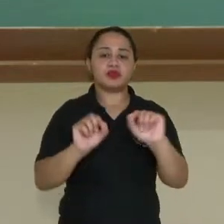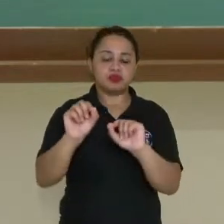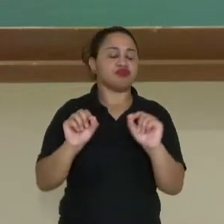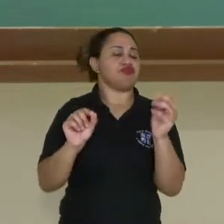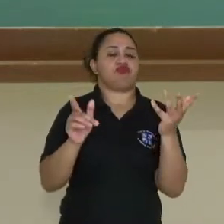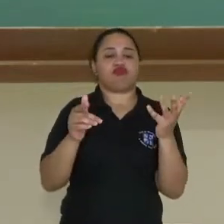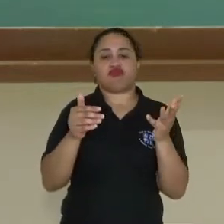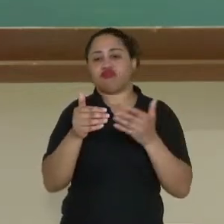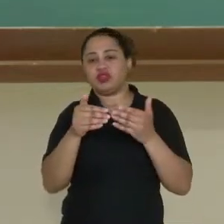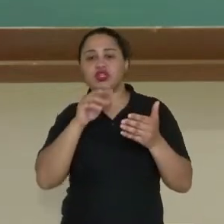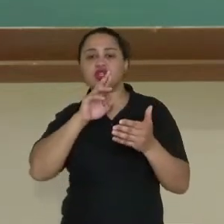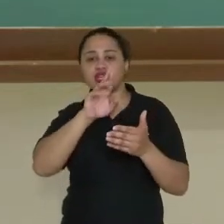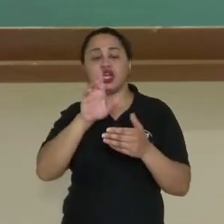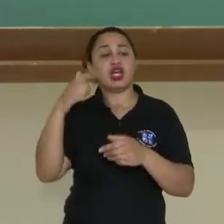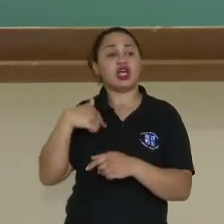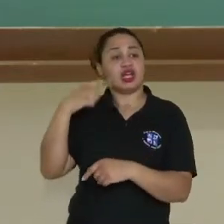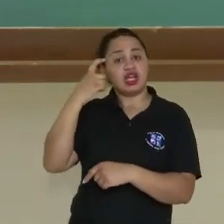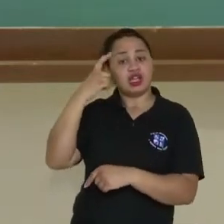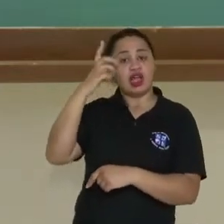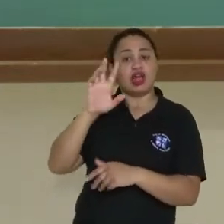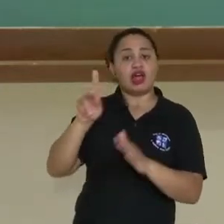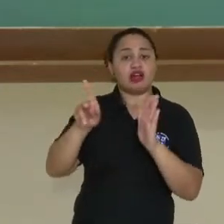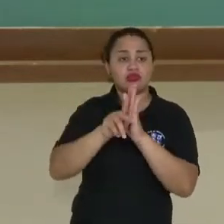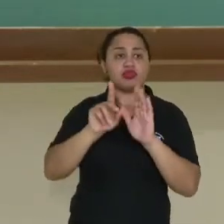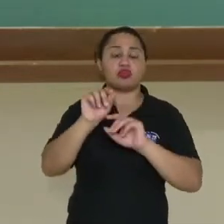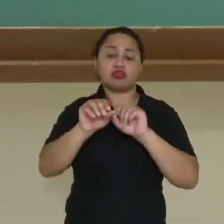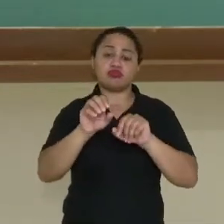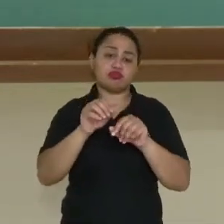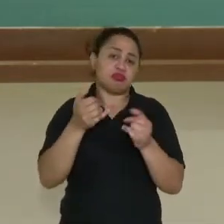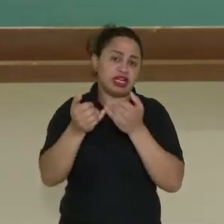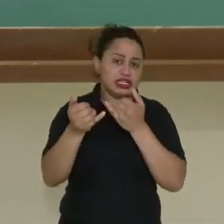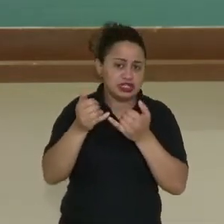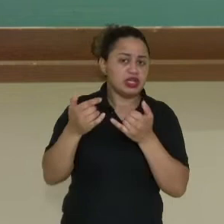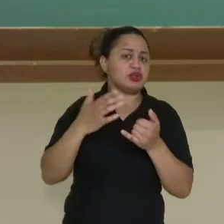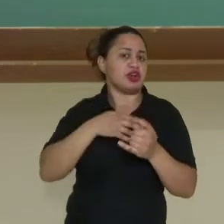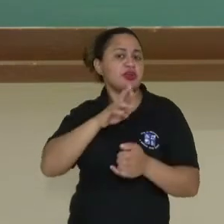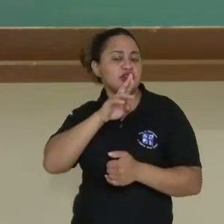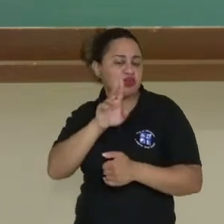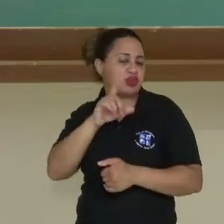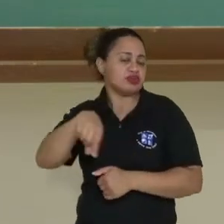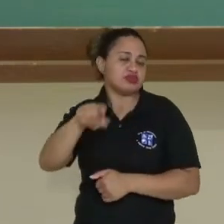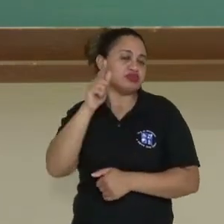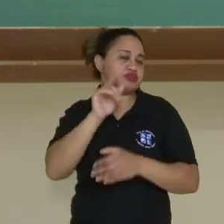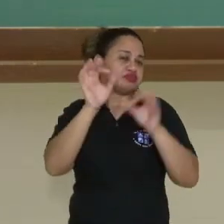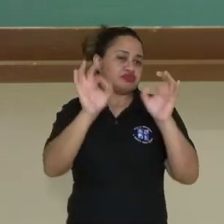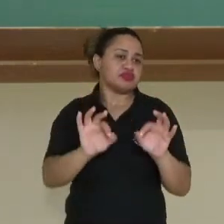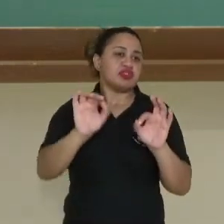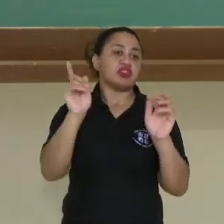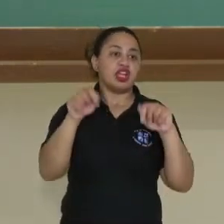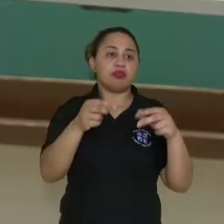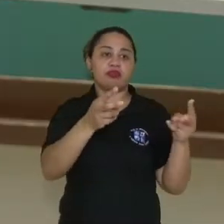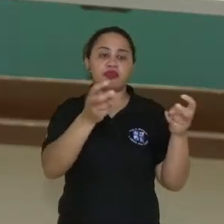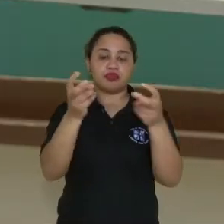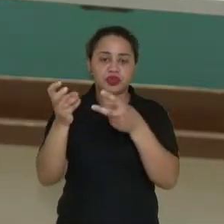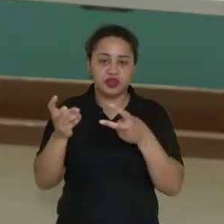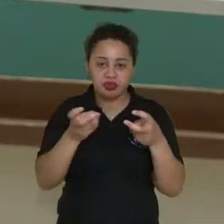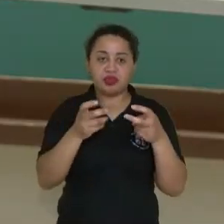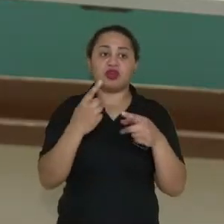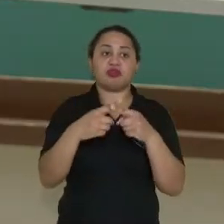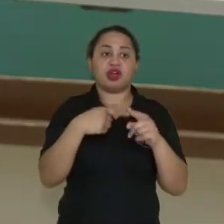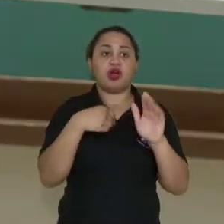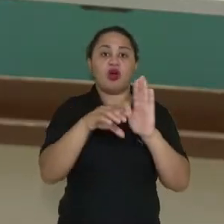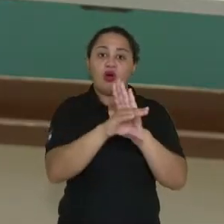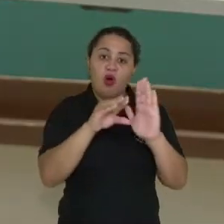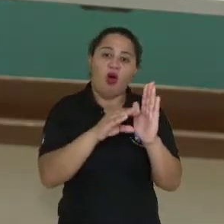qualquer resposta que a ideia venha ao encontro da nossa sugestão, com certeza vocês acertaram, né? Ficou nítido, ficou perceptível aí, né, qual é